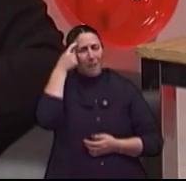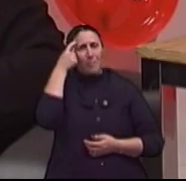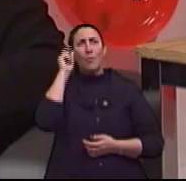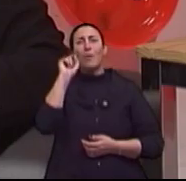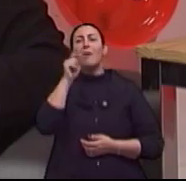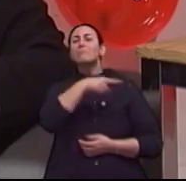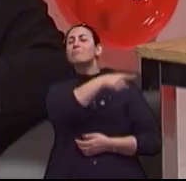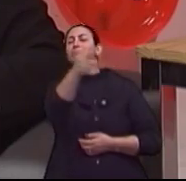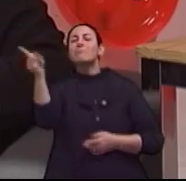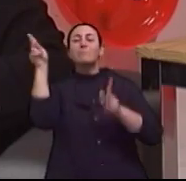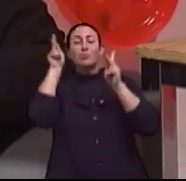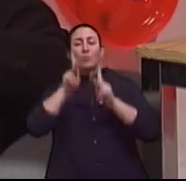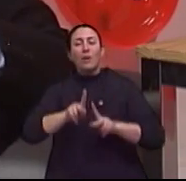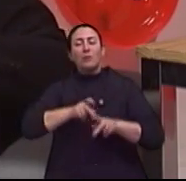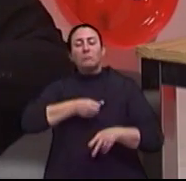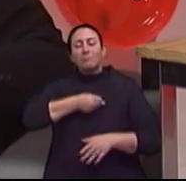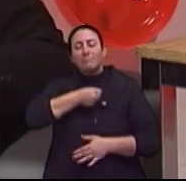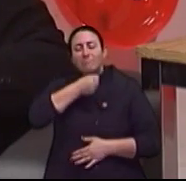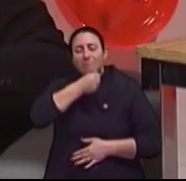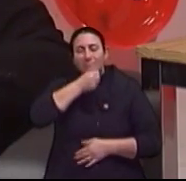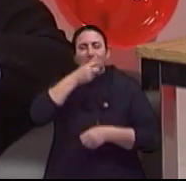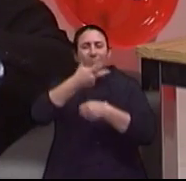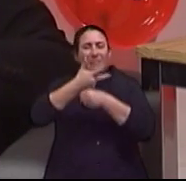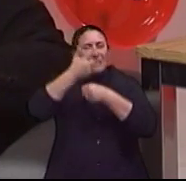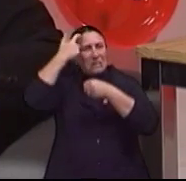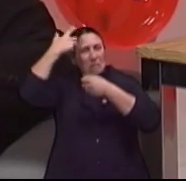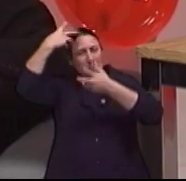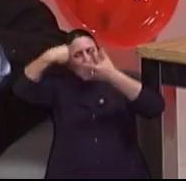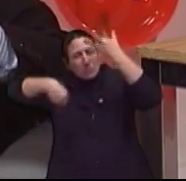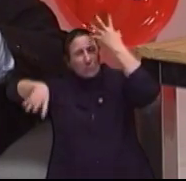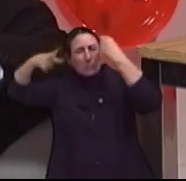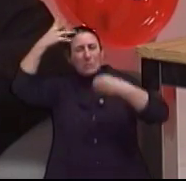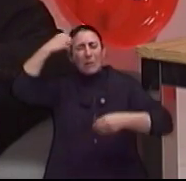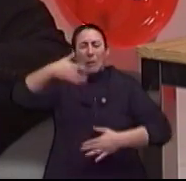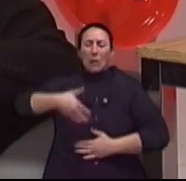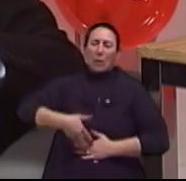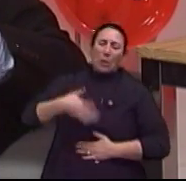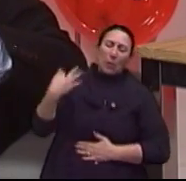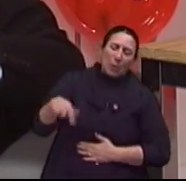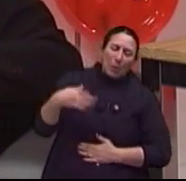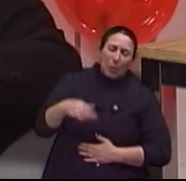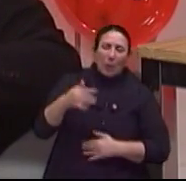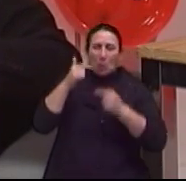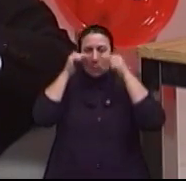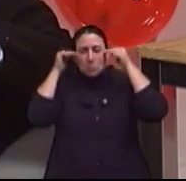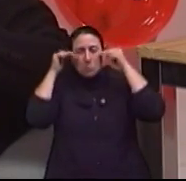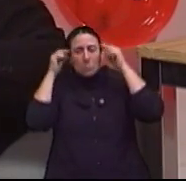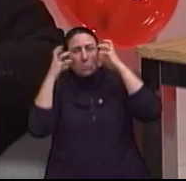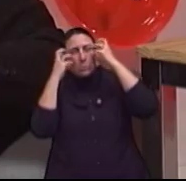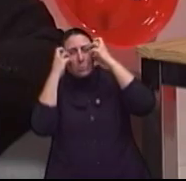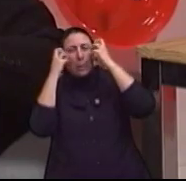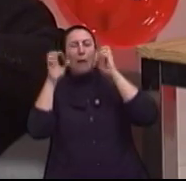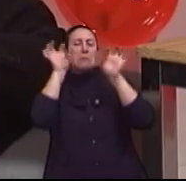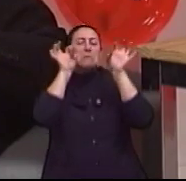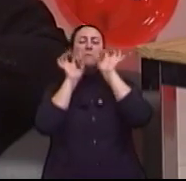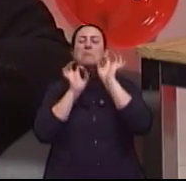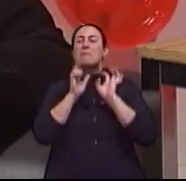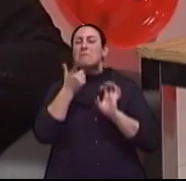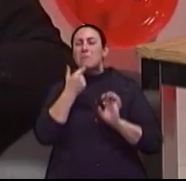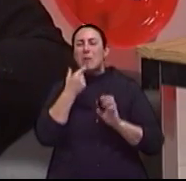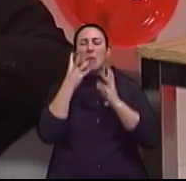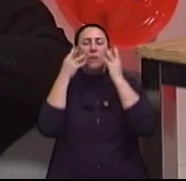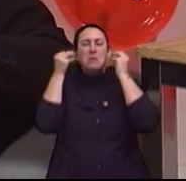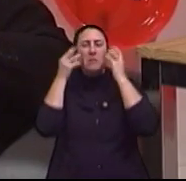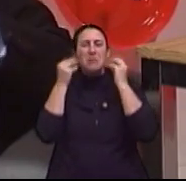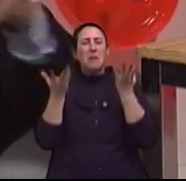envelhece a pessoa ã faz perder cabelo úlcera ruga suco mancha